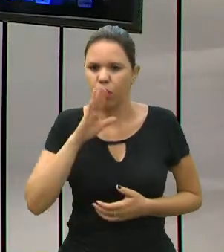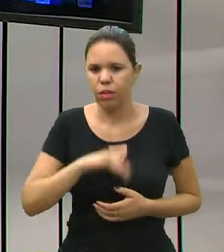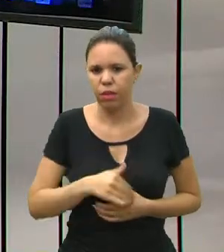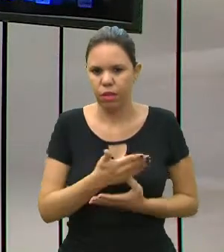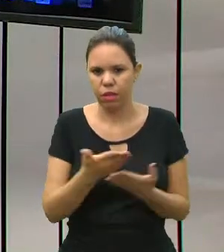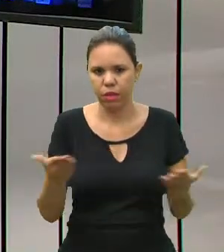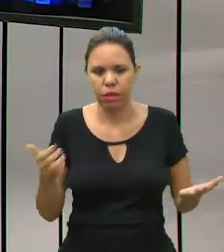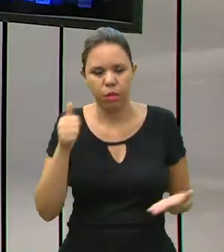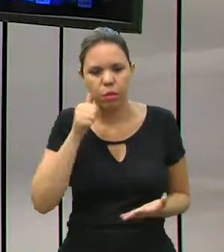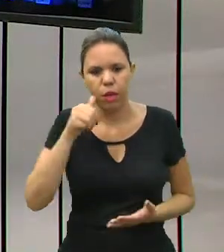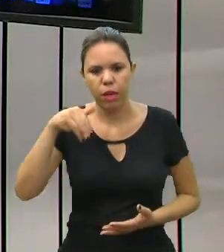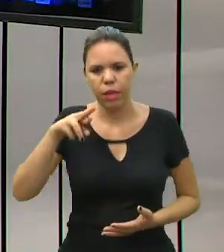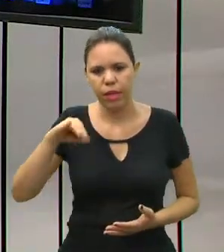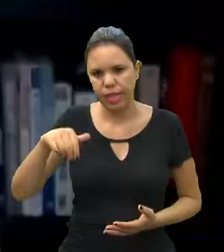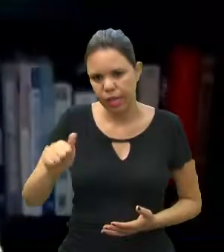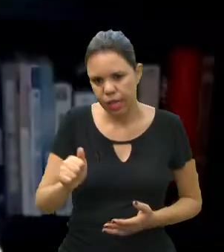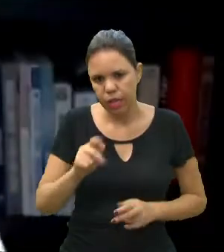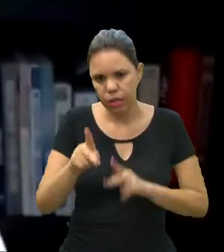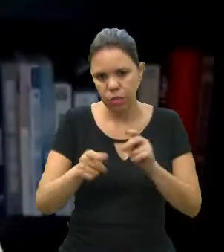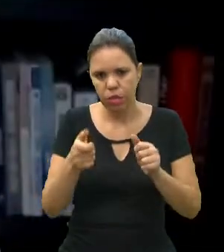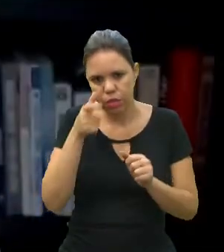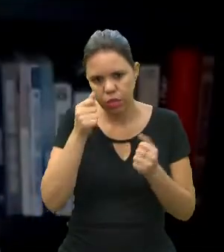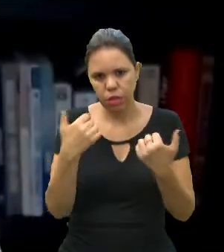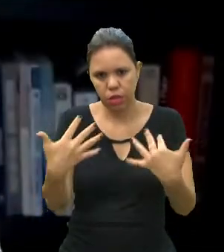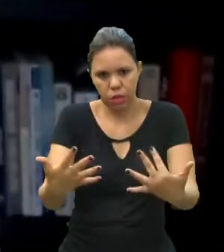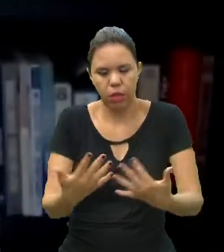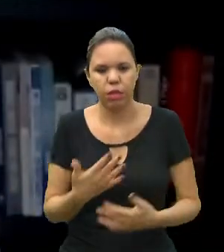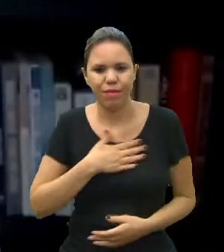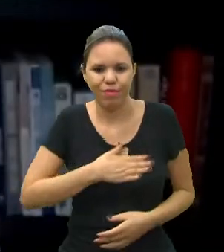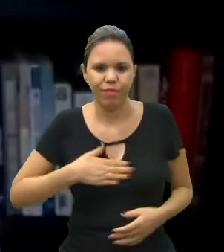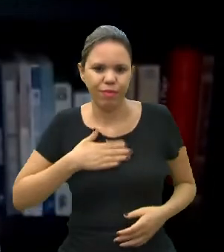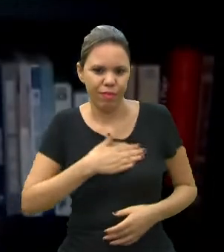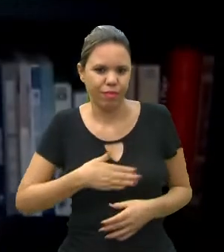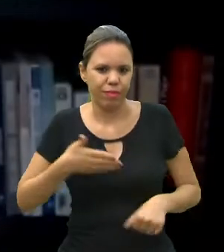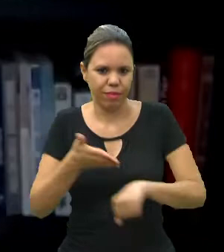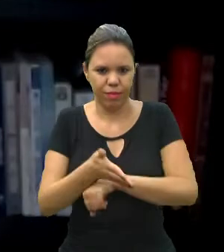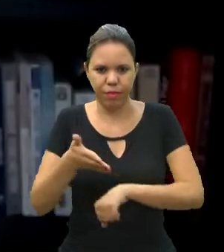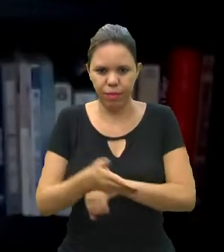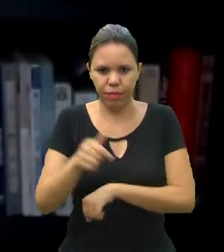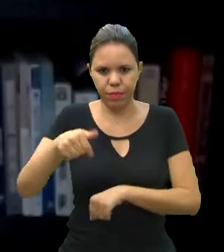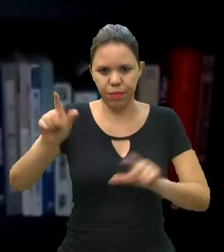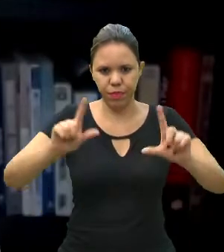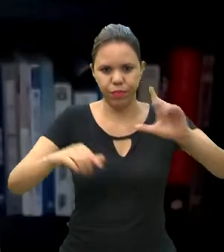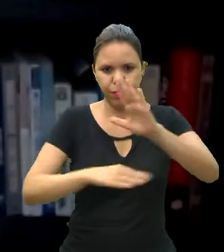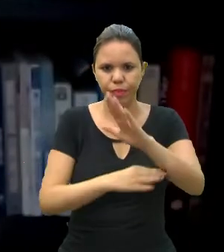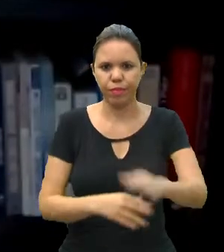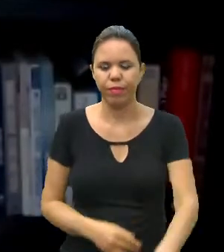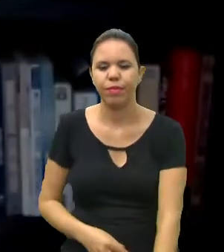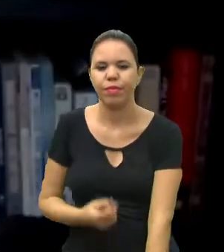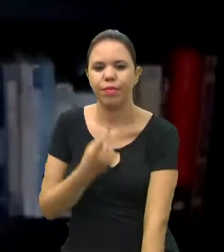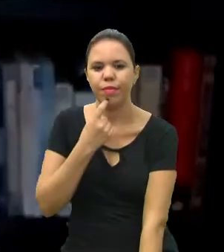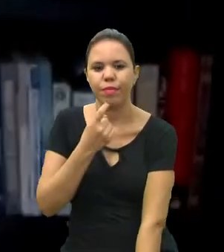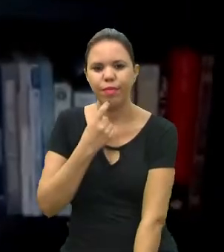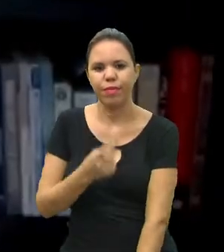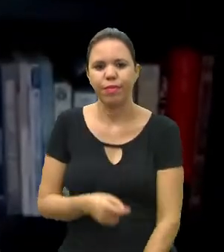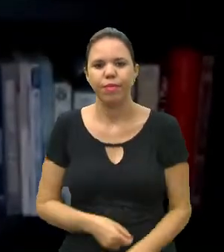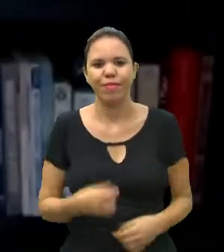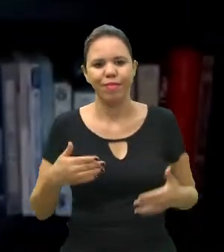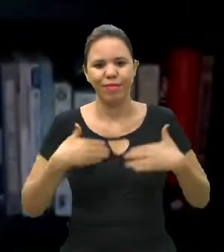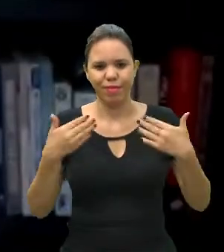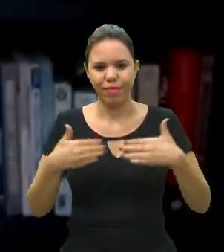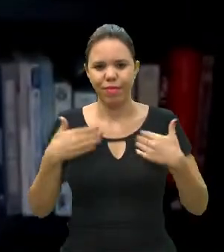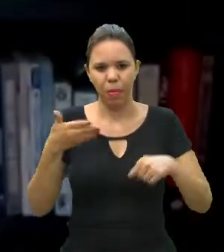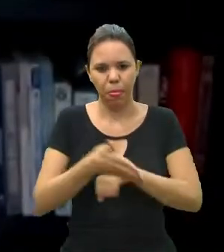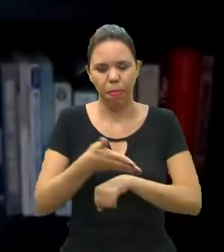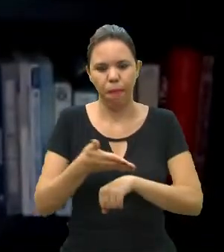Bom, boa tarde, Mariana. Boa tarde à nossa audiência. É uma satisfação participar aqui da TV Câmara de Campinas,